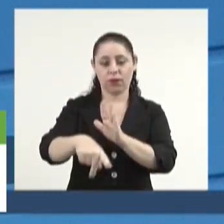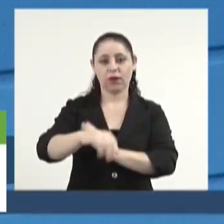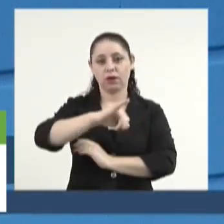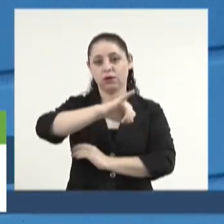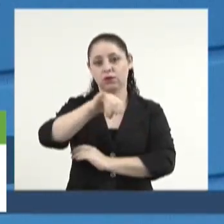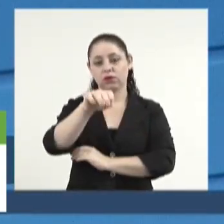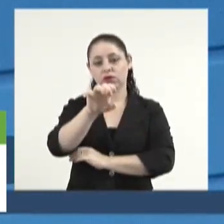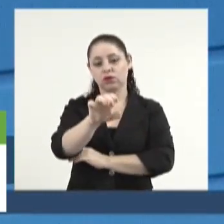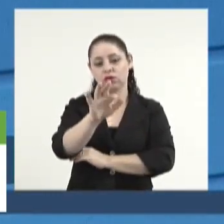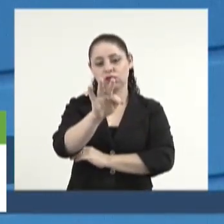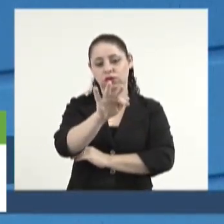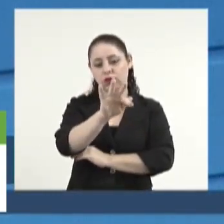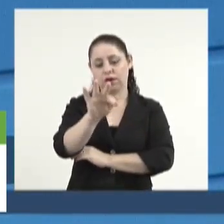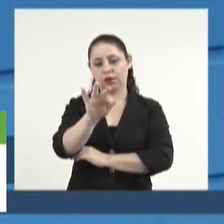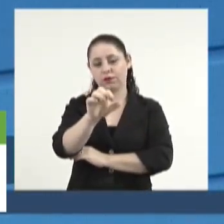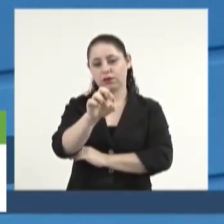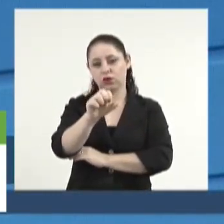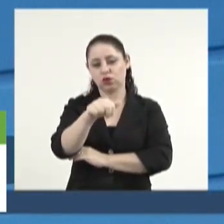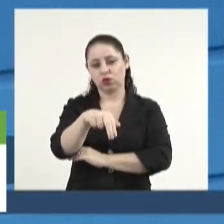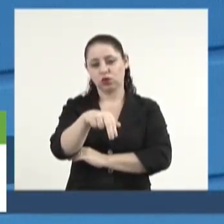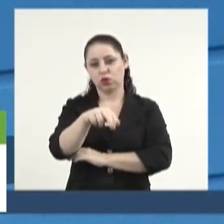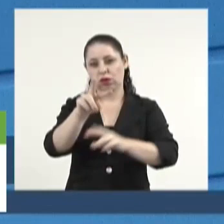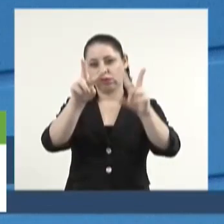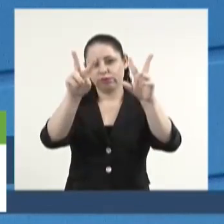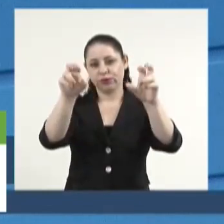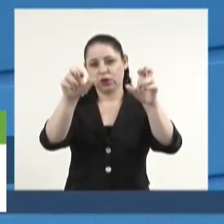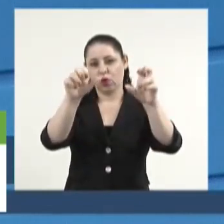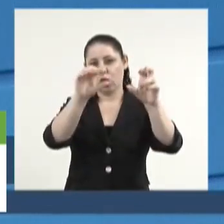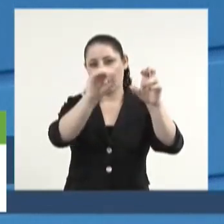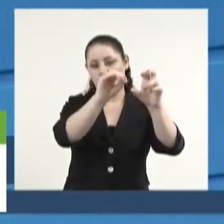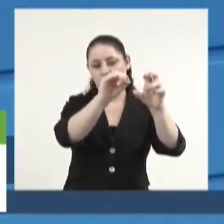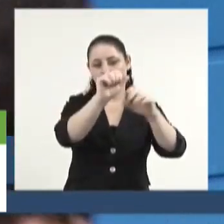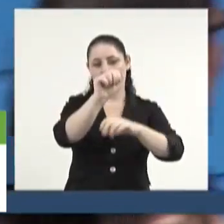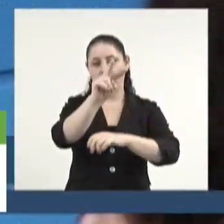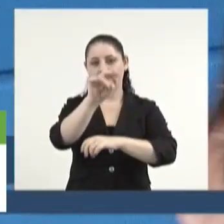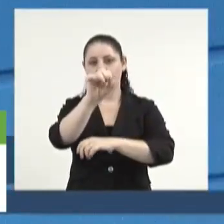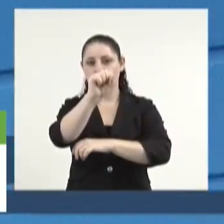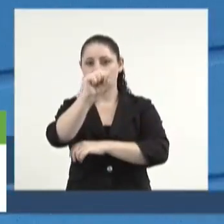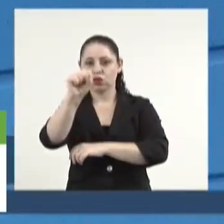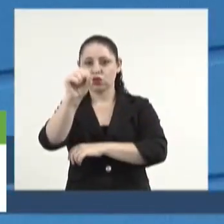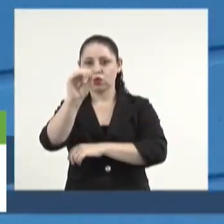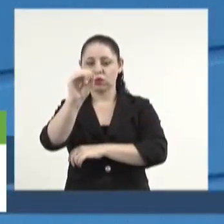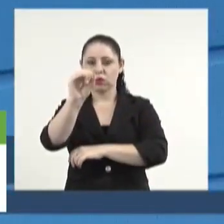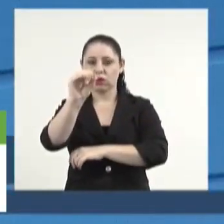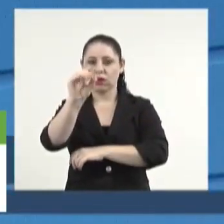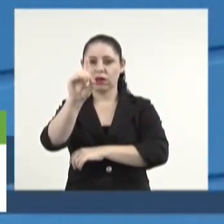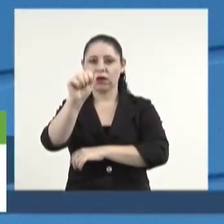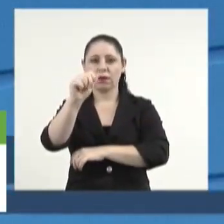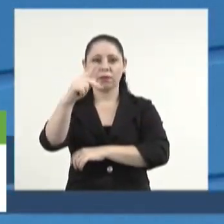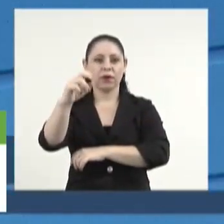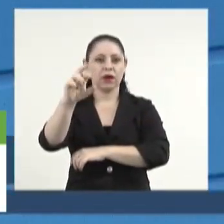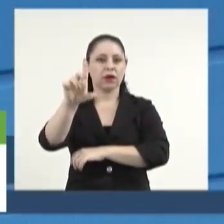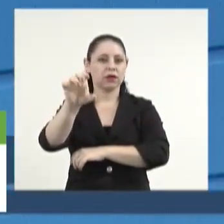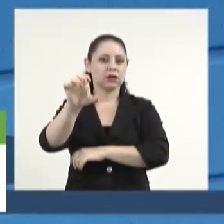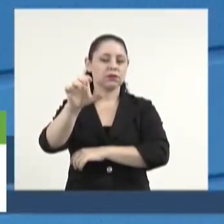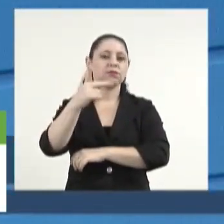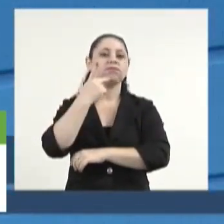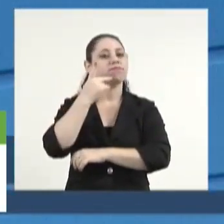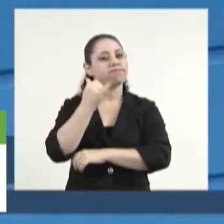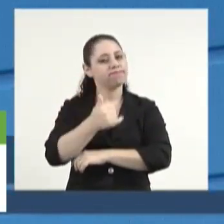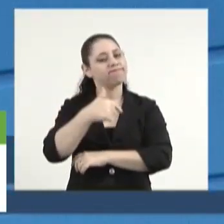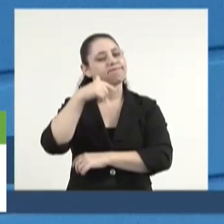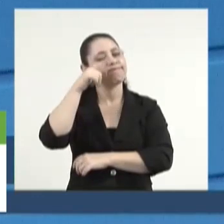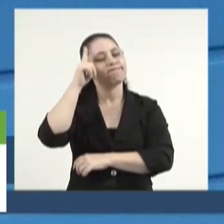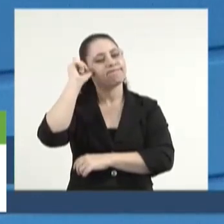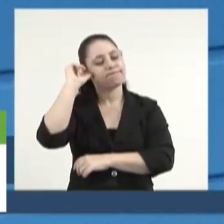do Jefferson Tenório, que tem como título O Avesso da Pele. Um livro que eu, como disse até